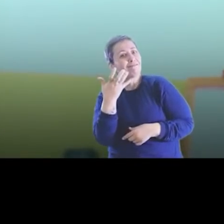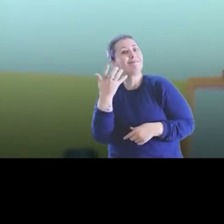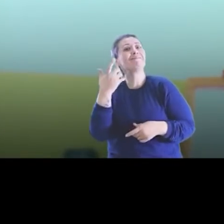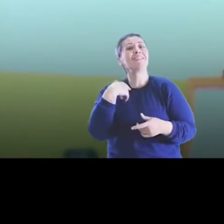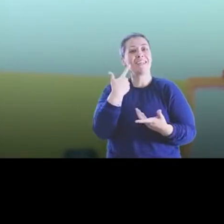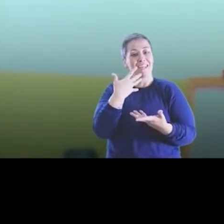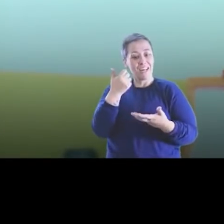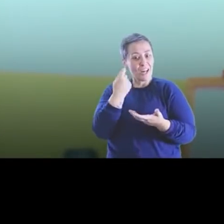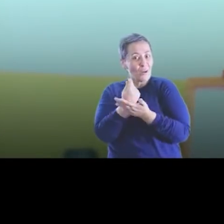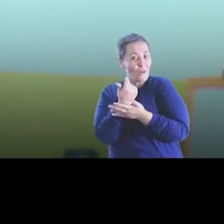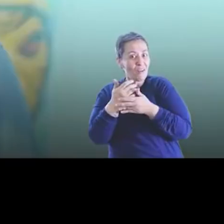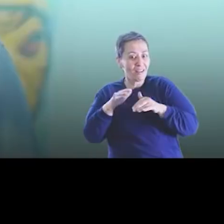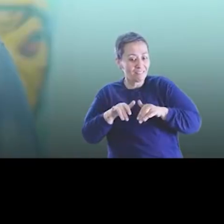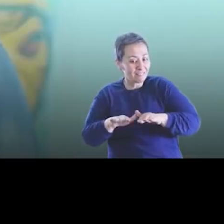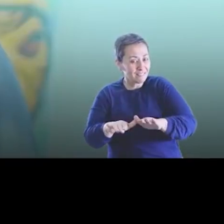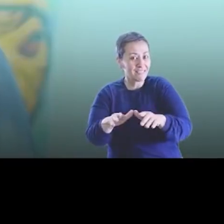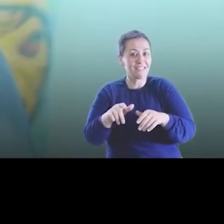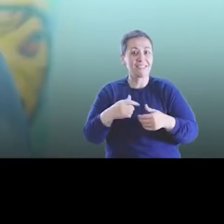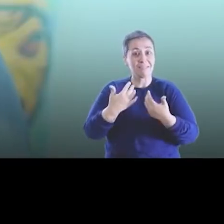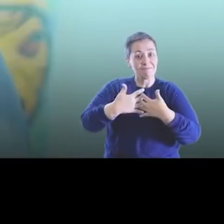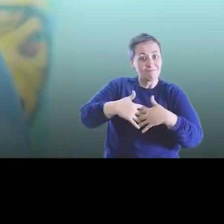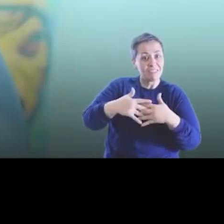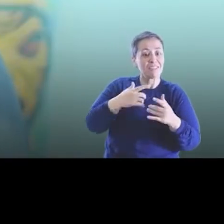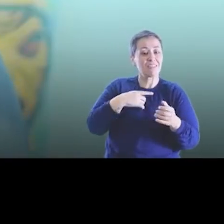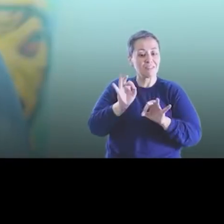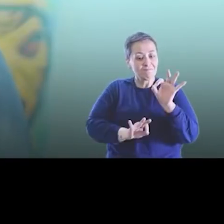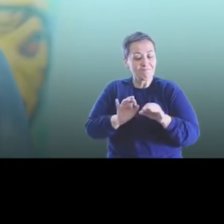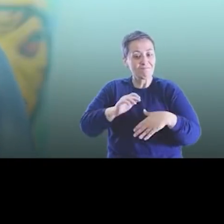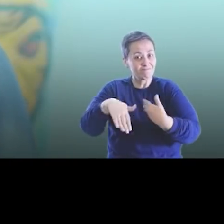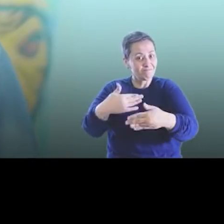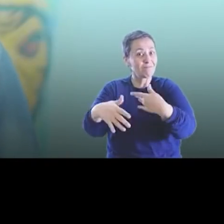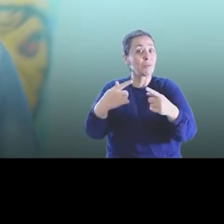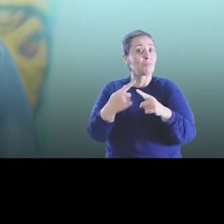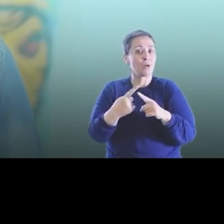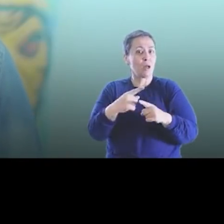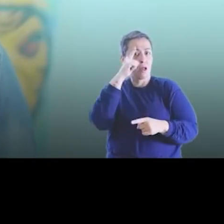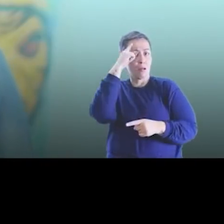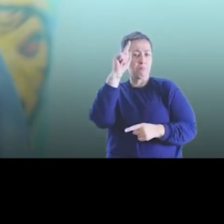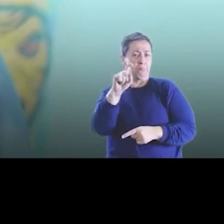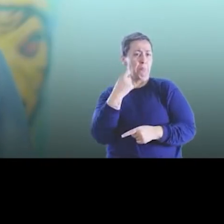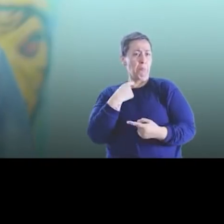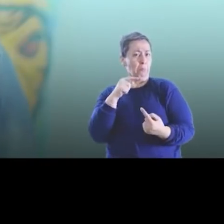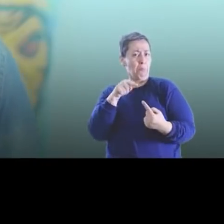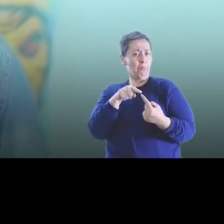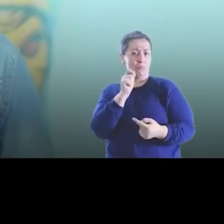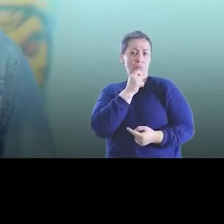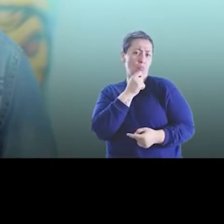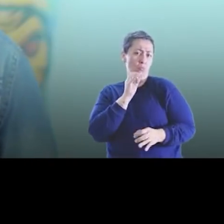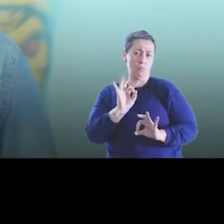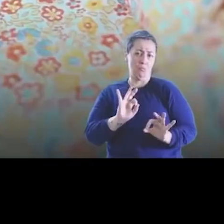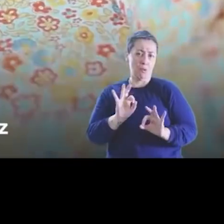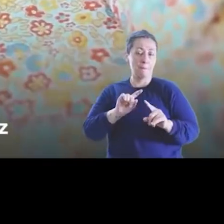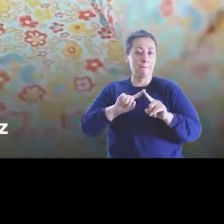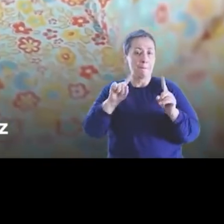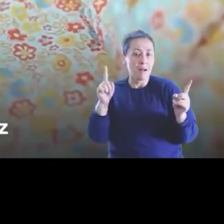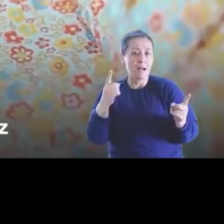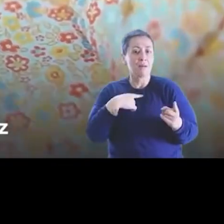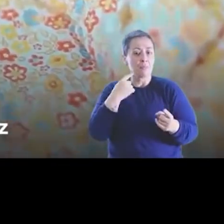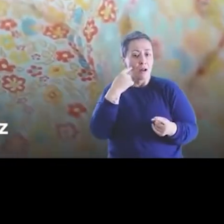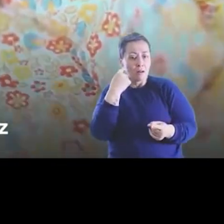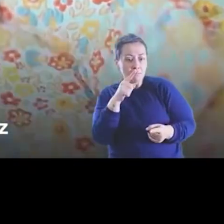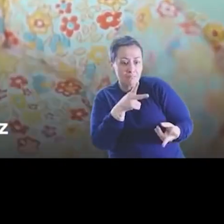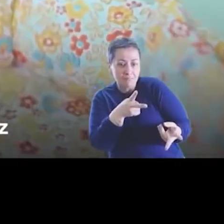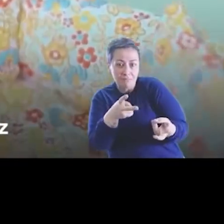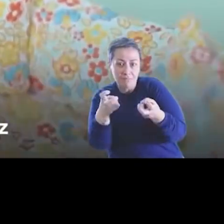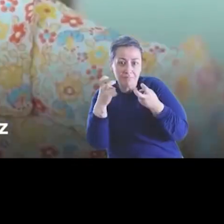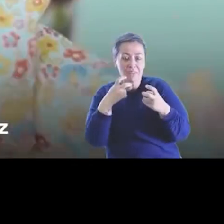já quis logo comprar a máquina e começar a fazer, produzir, né? Porque eu não tinha o objetivo de produzir. Mas aí depois